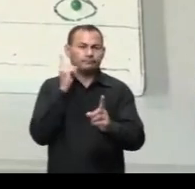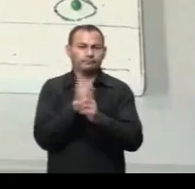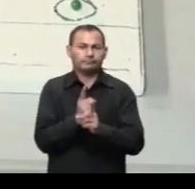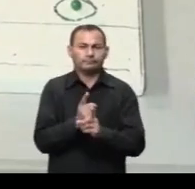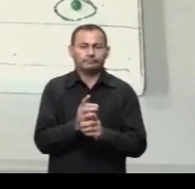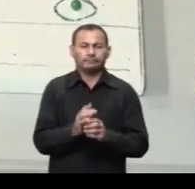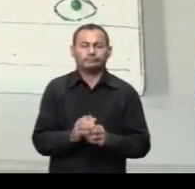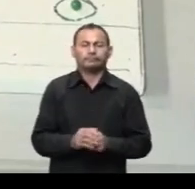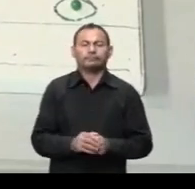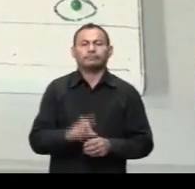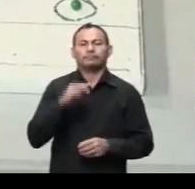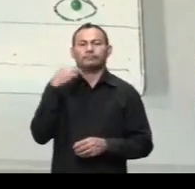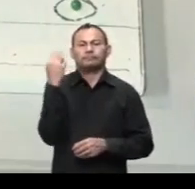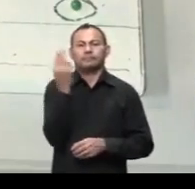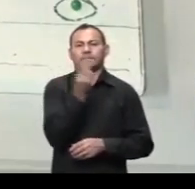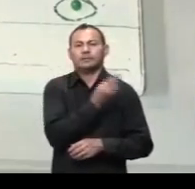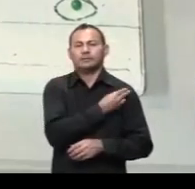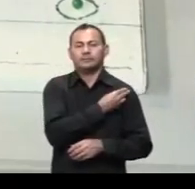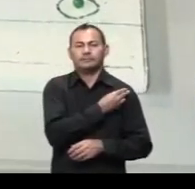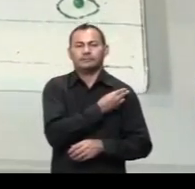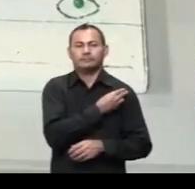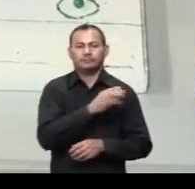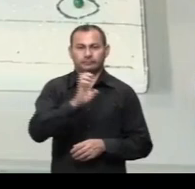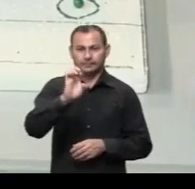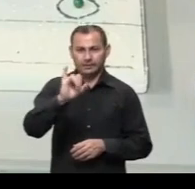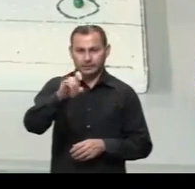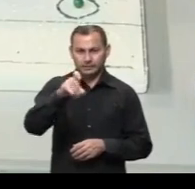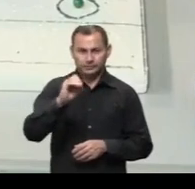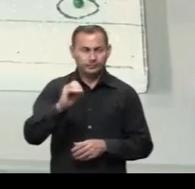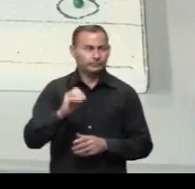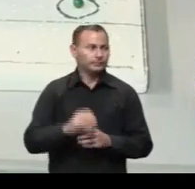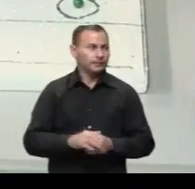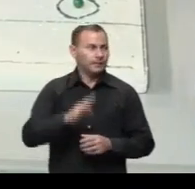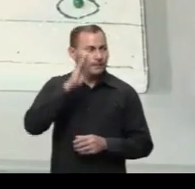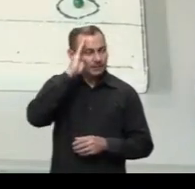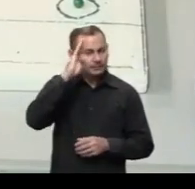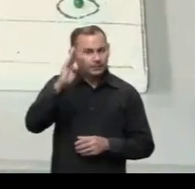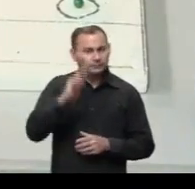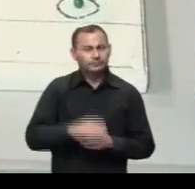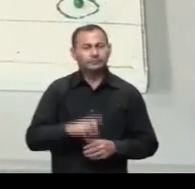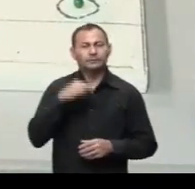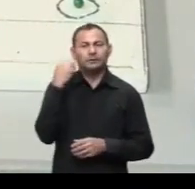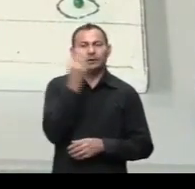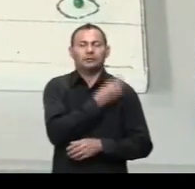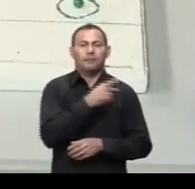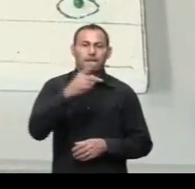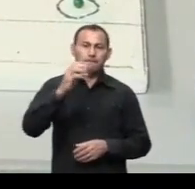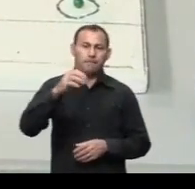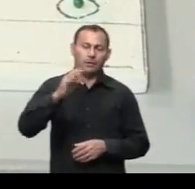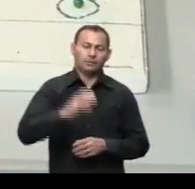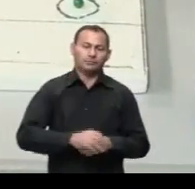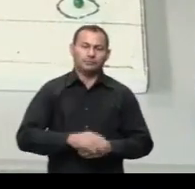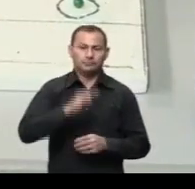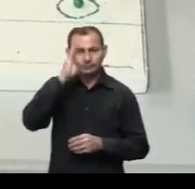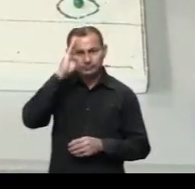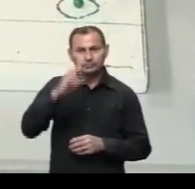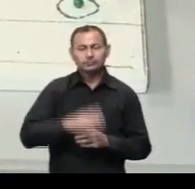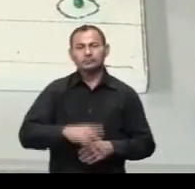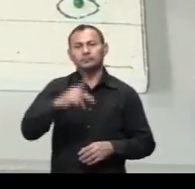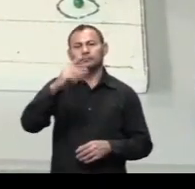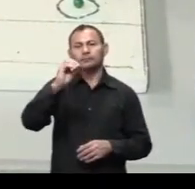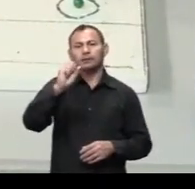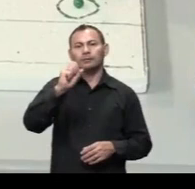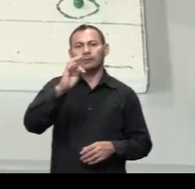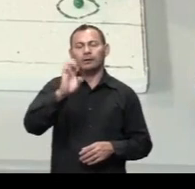localizar o nosso eixo principal, né? O nosso ponto de referência principal, que é o